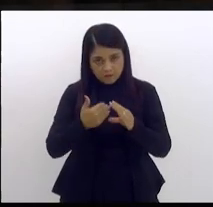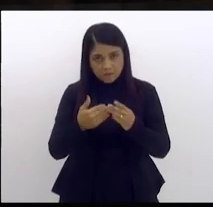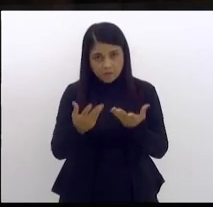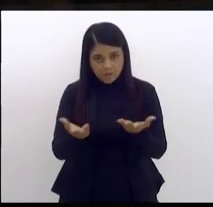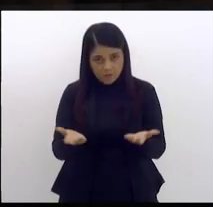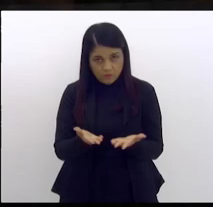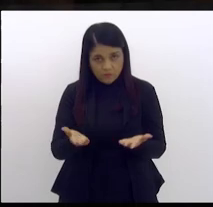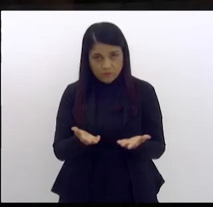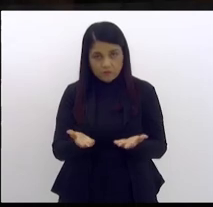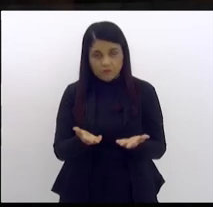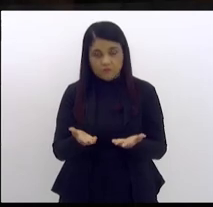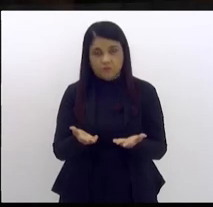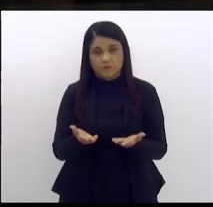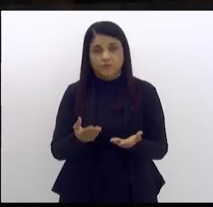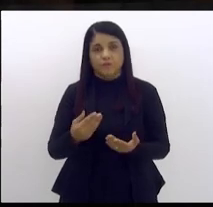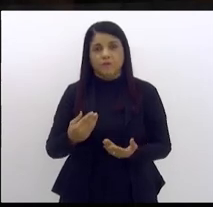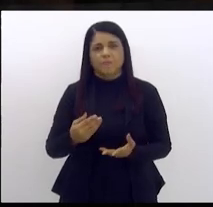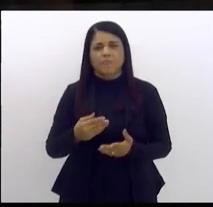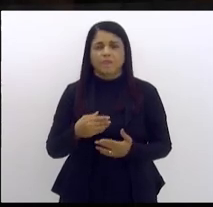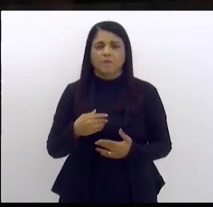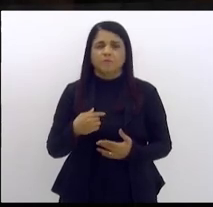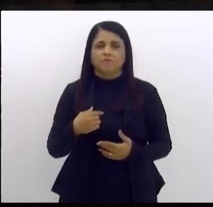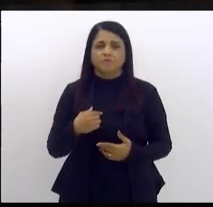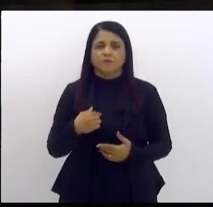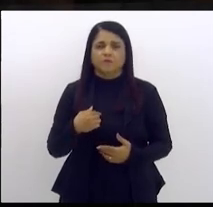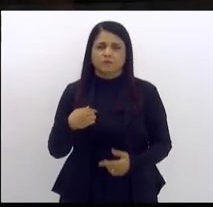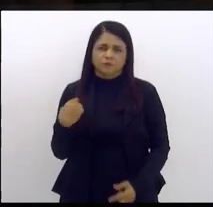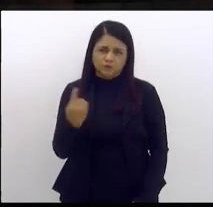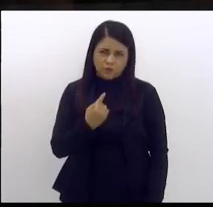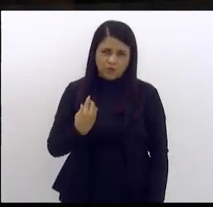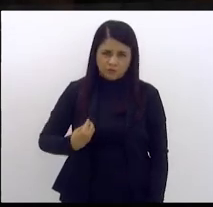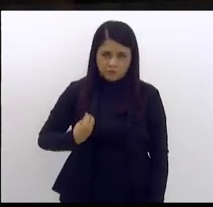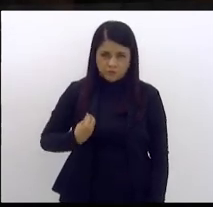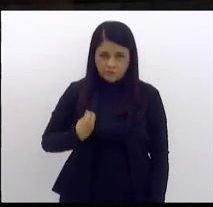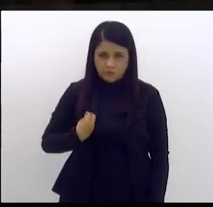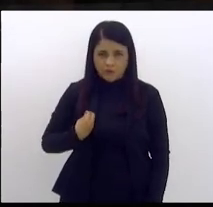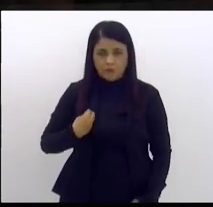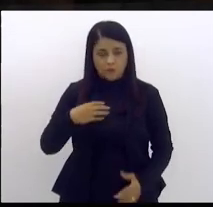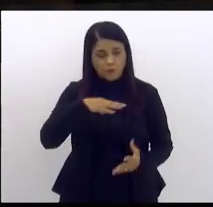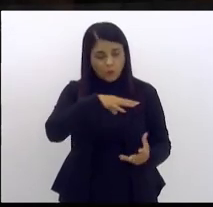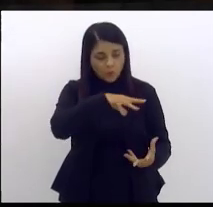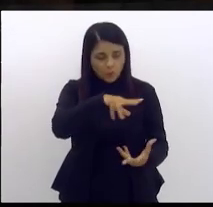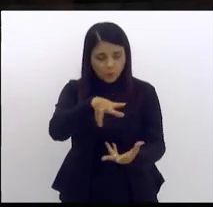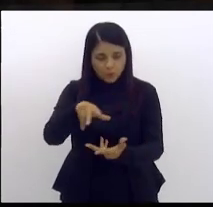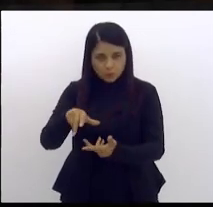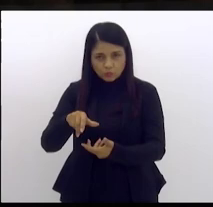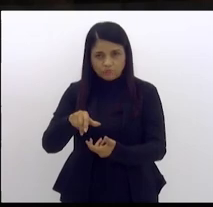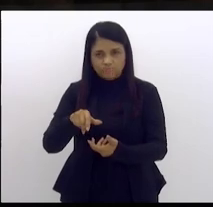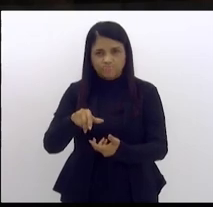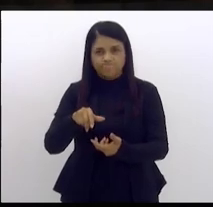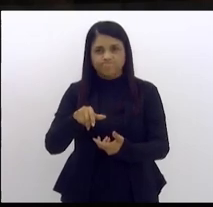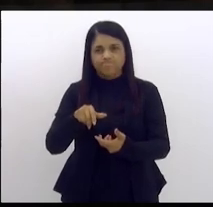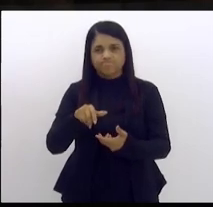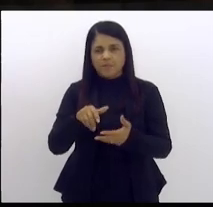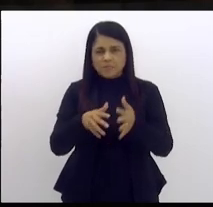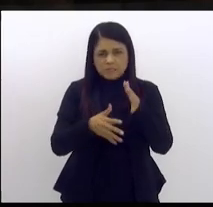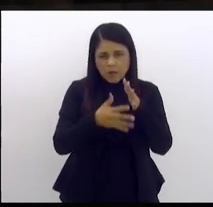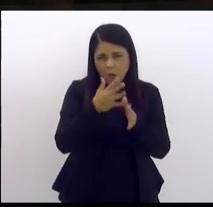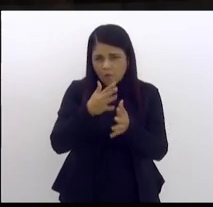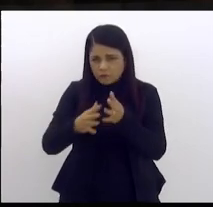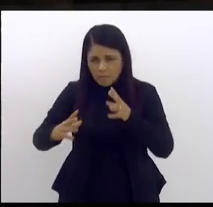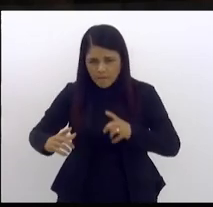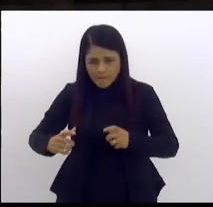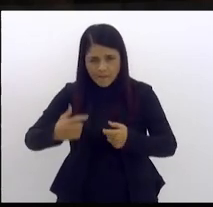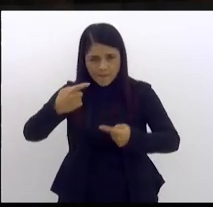um nós estamos vivendo claro né o o o mundo né tá vivendo esse conflito dramático entre